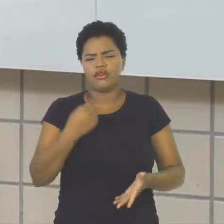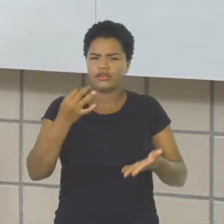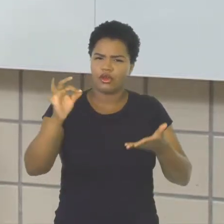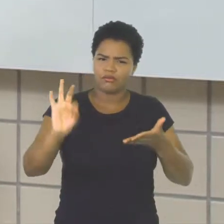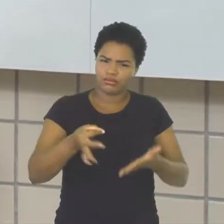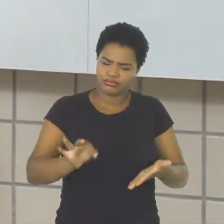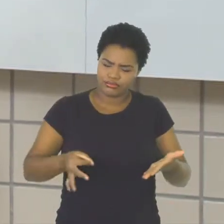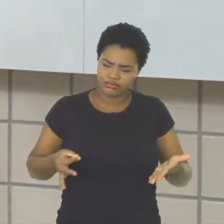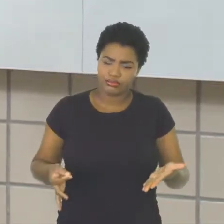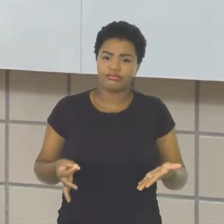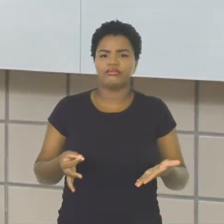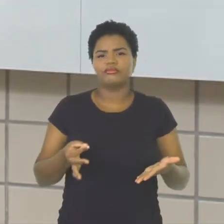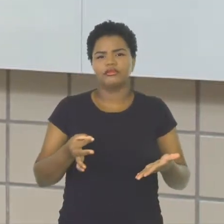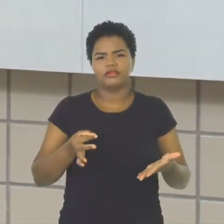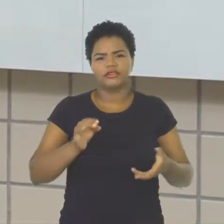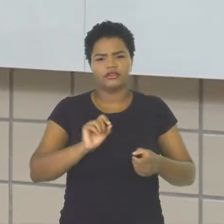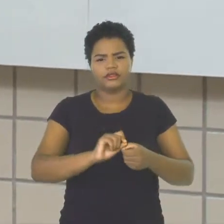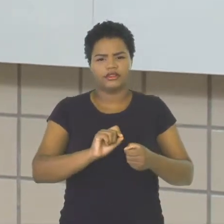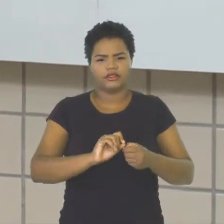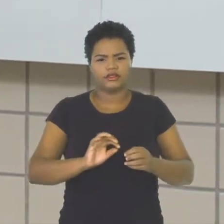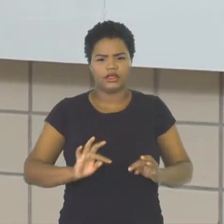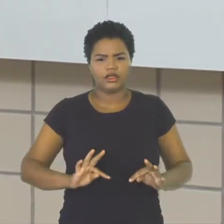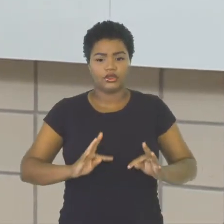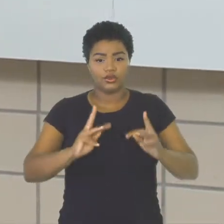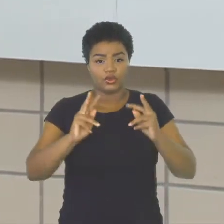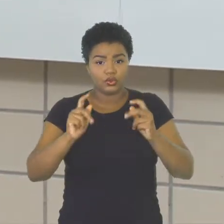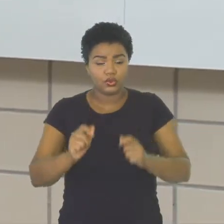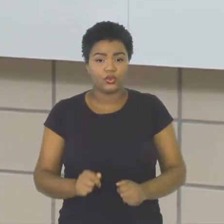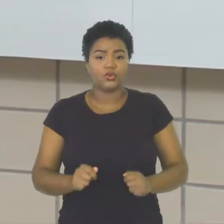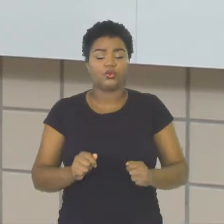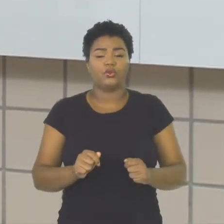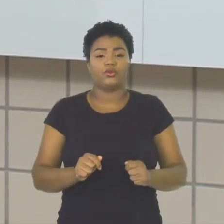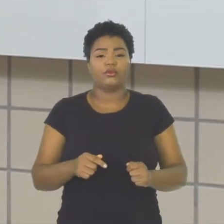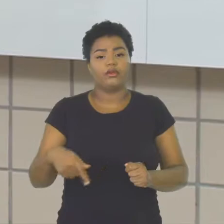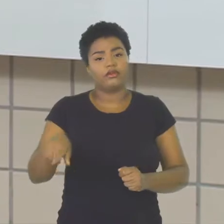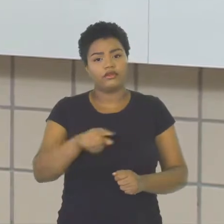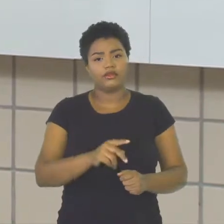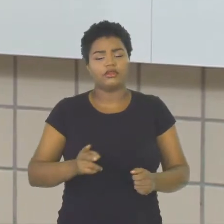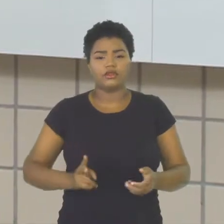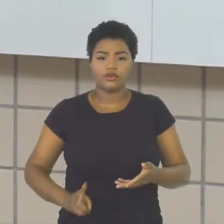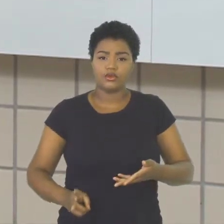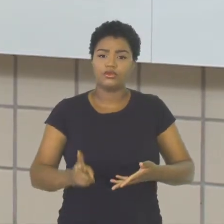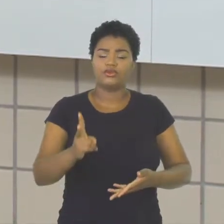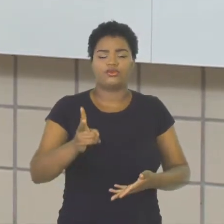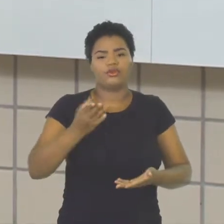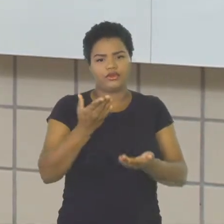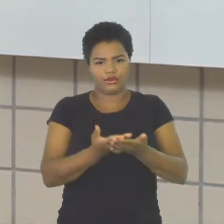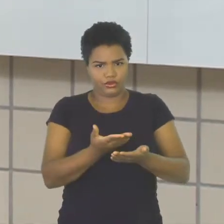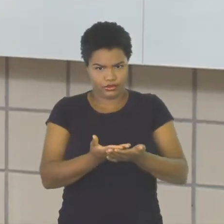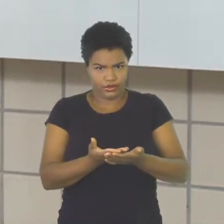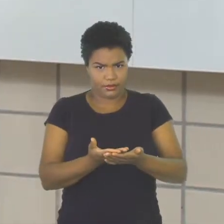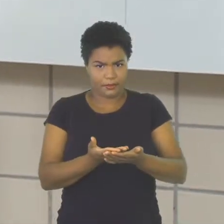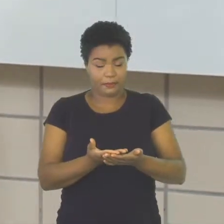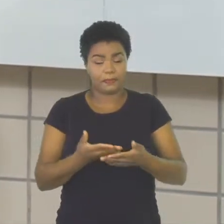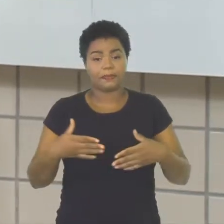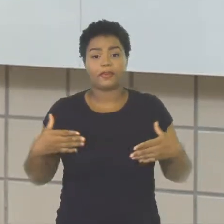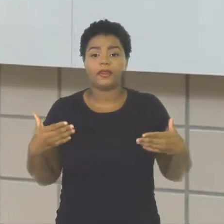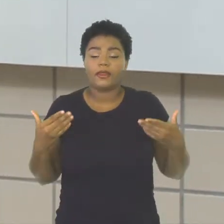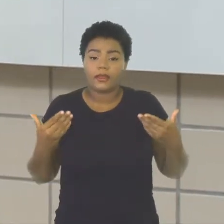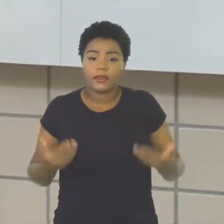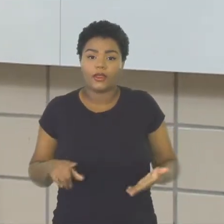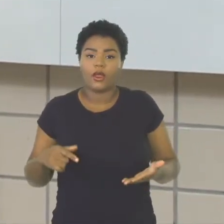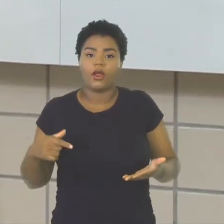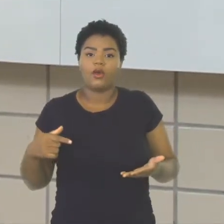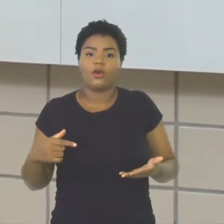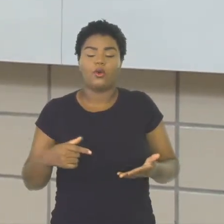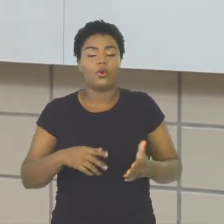corrigir e fazer todo o parâmetro para vocês continuarem a estudar. Então, hoje o nosso